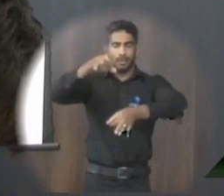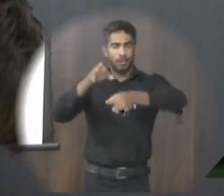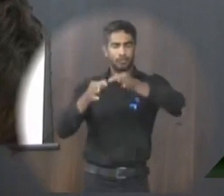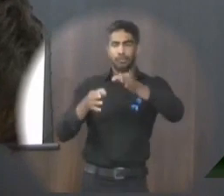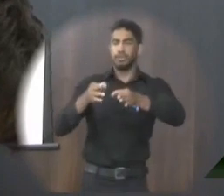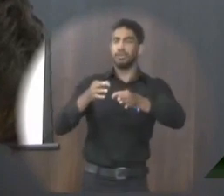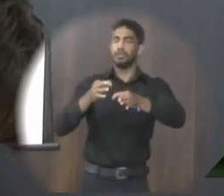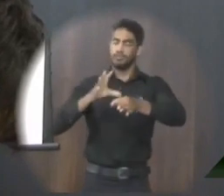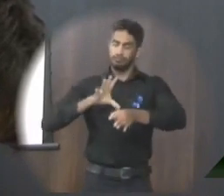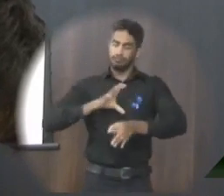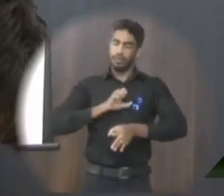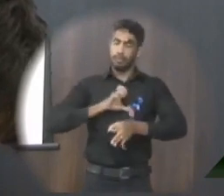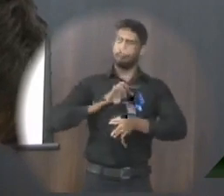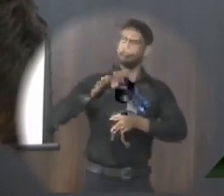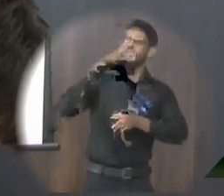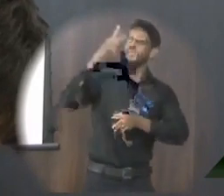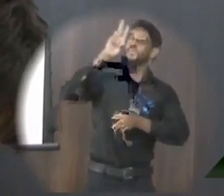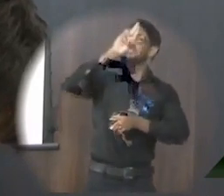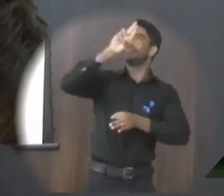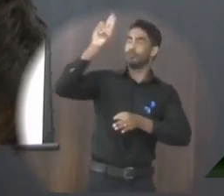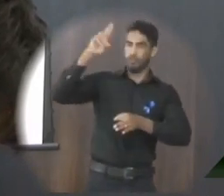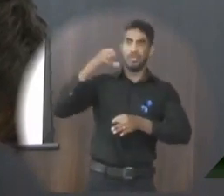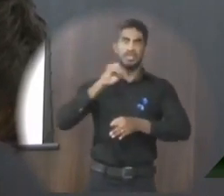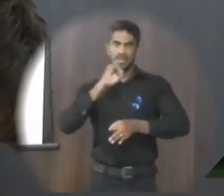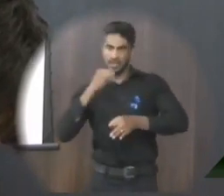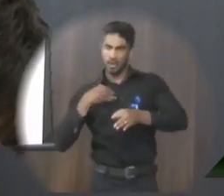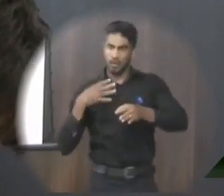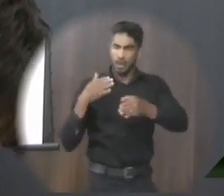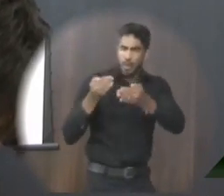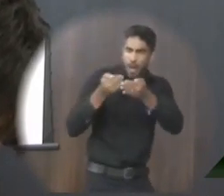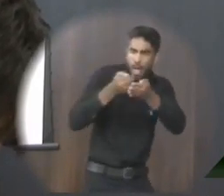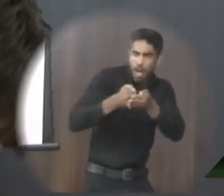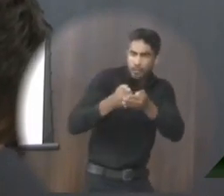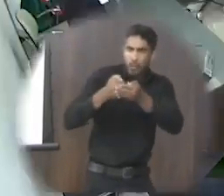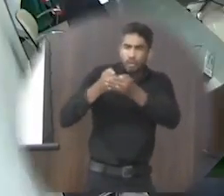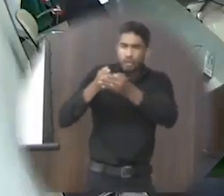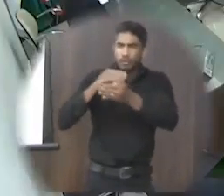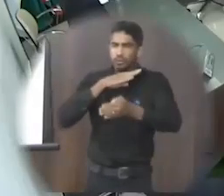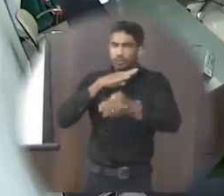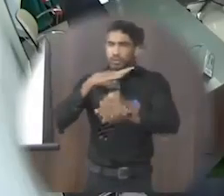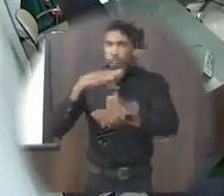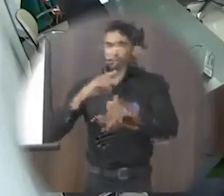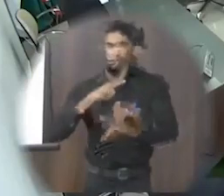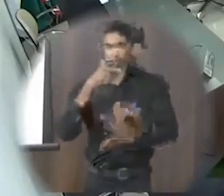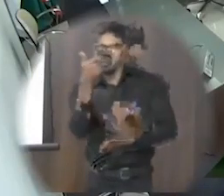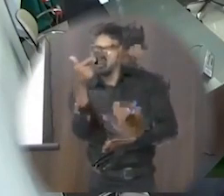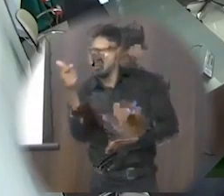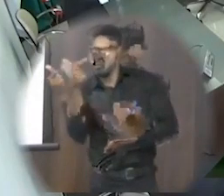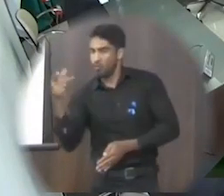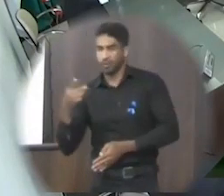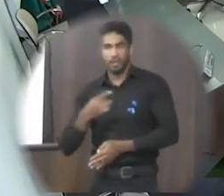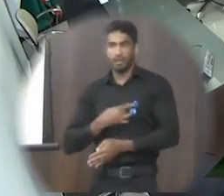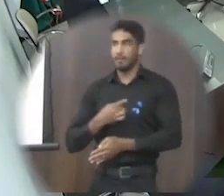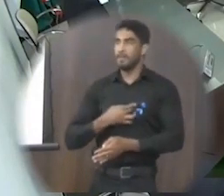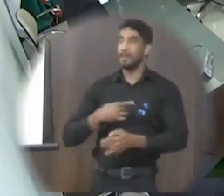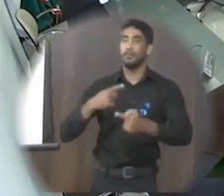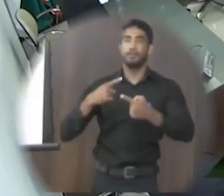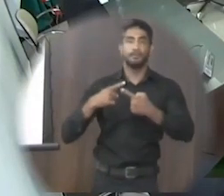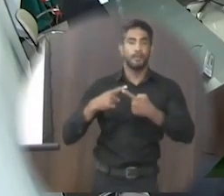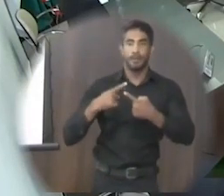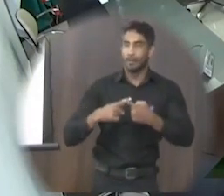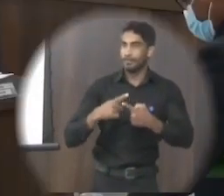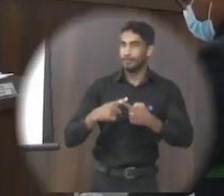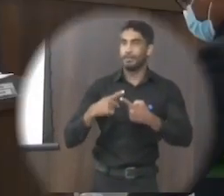nome. Ainda que eu andasse pelo vale da sombra da morte, não temeria mal algum,